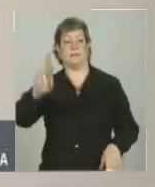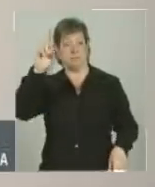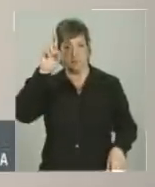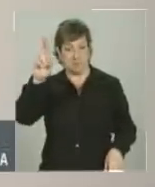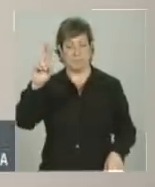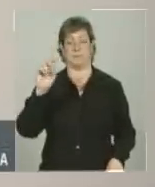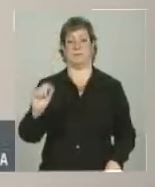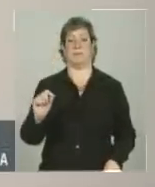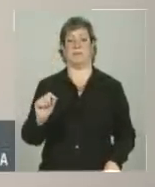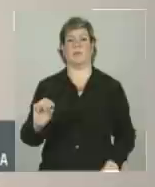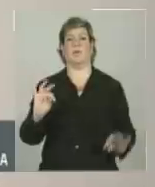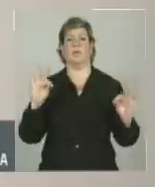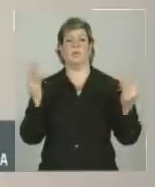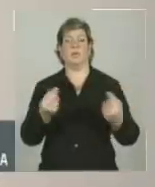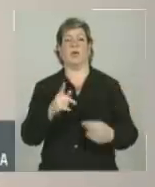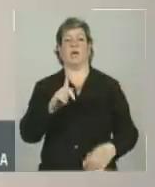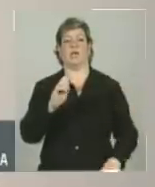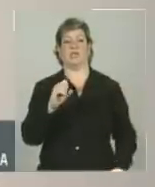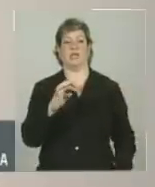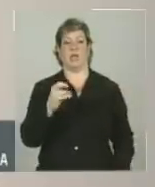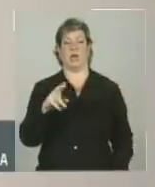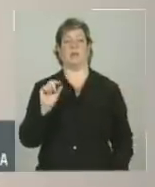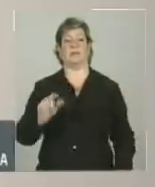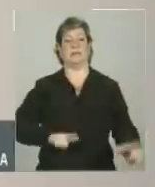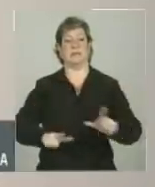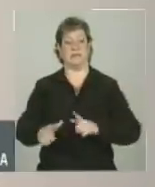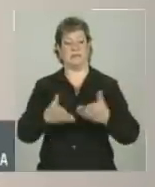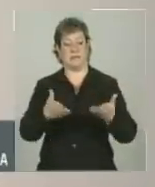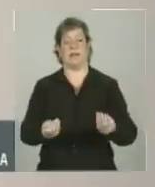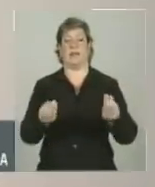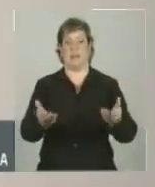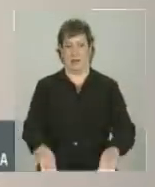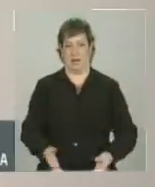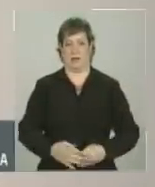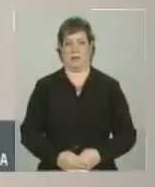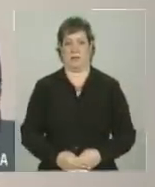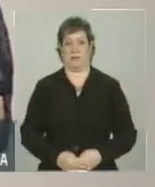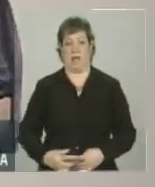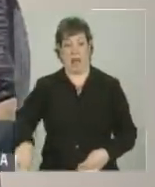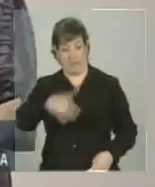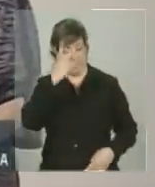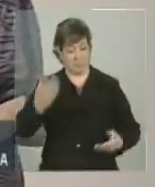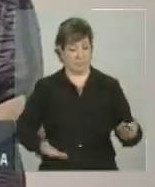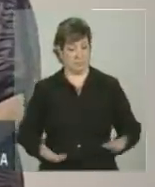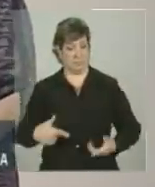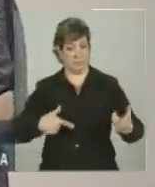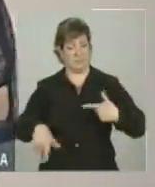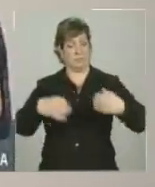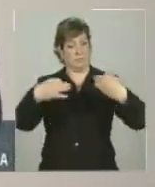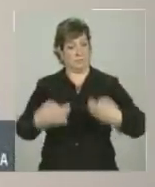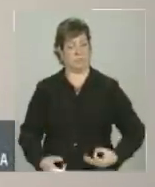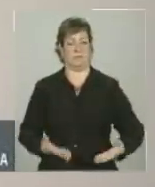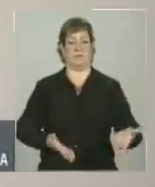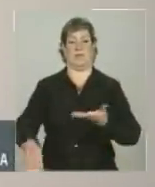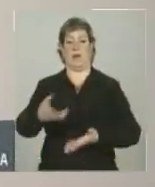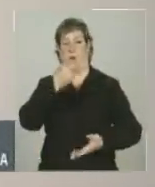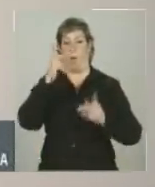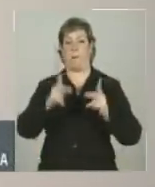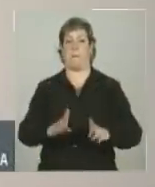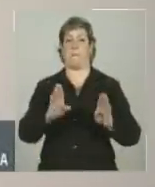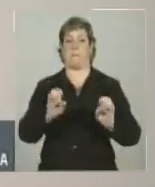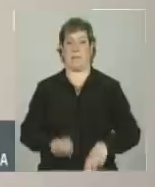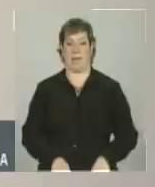responsabilização dos gestores pelo serviço prestado. Economiza recursos e tem